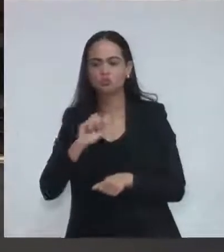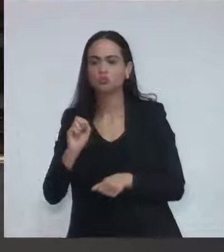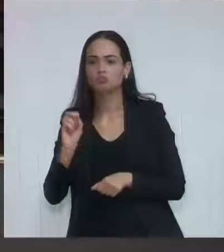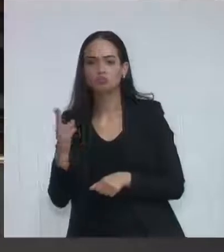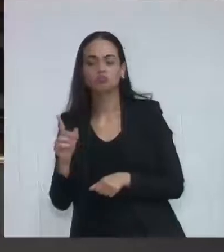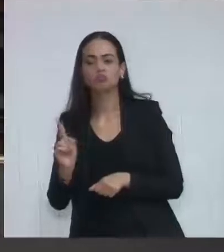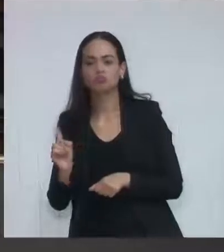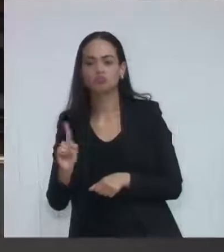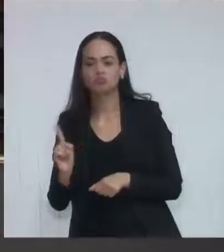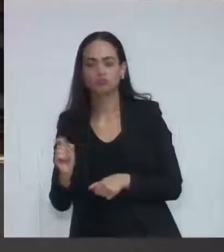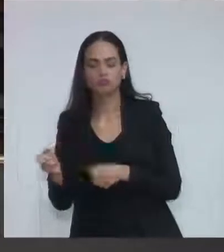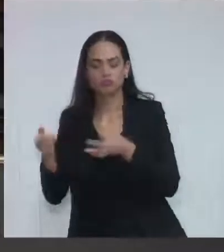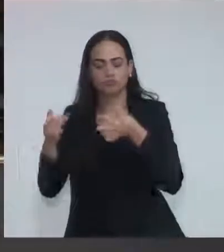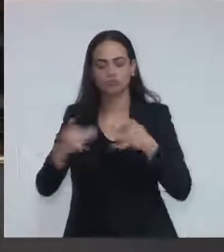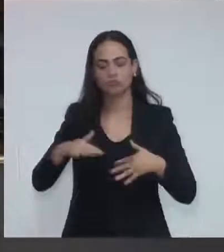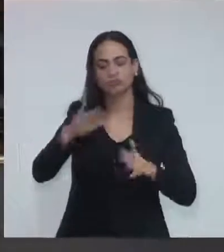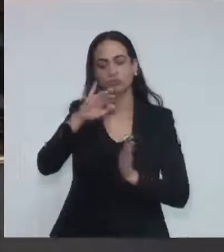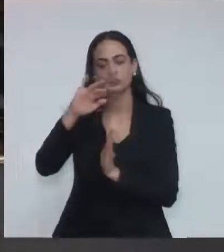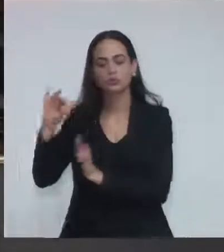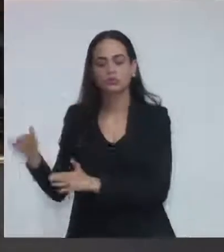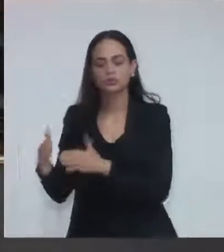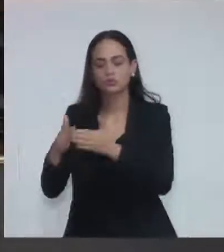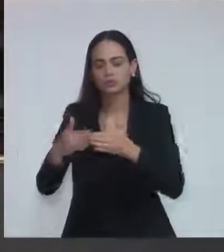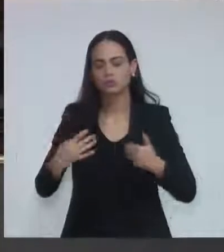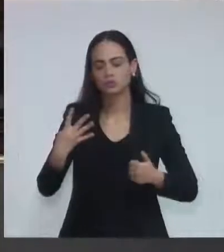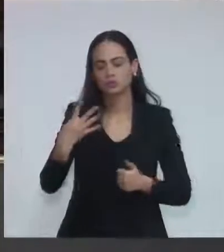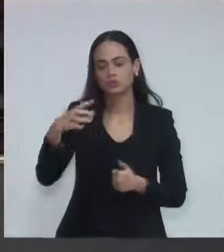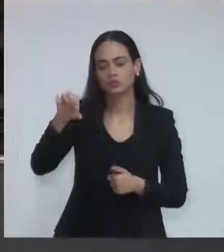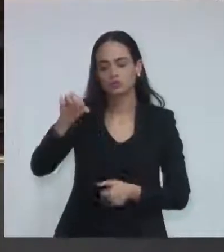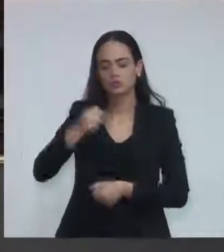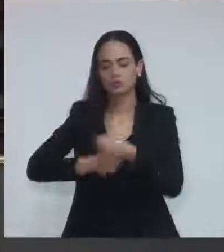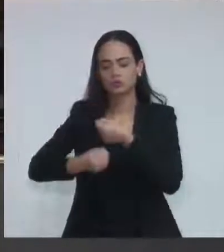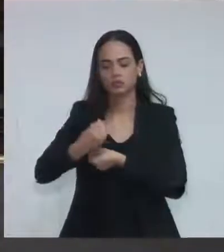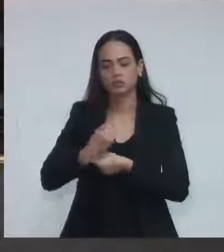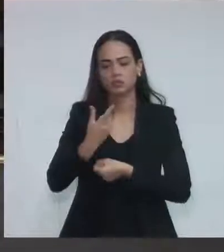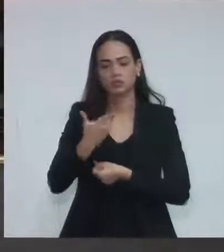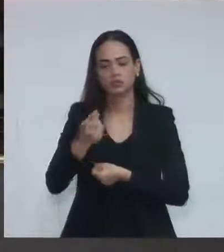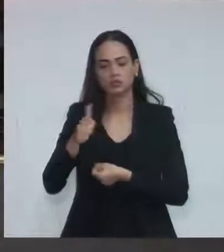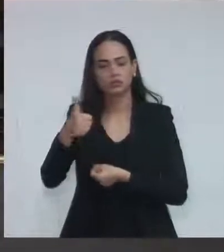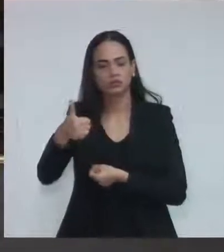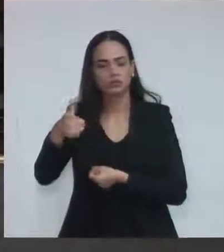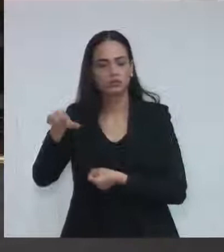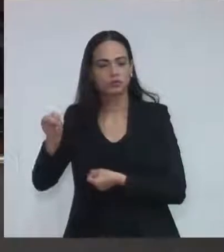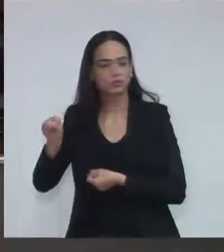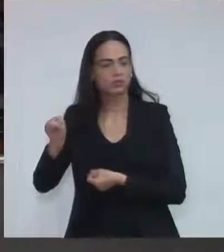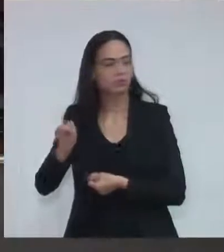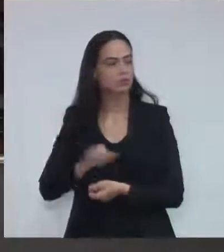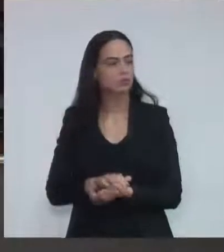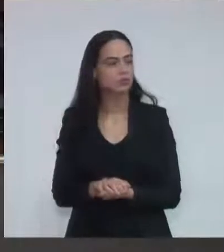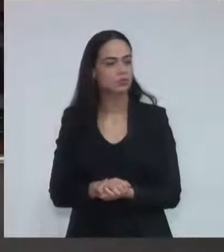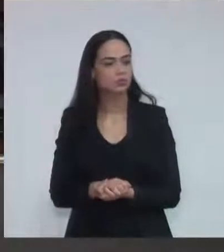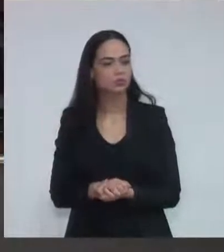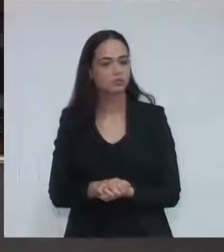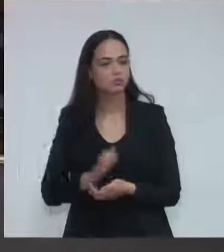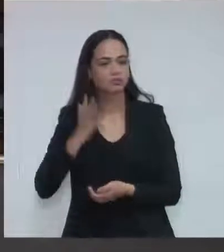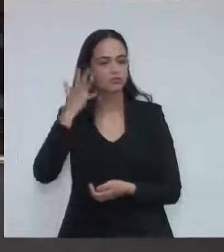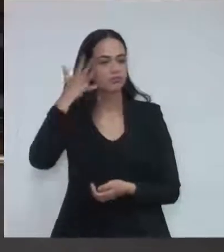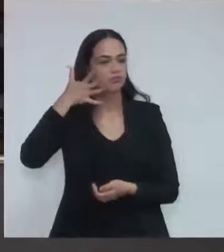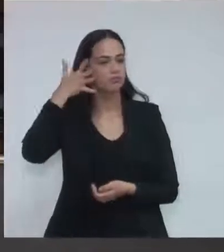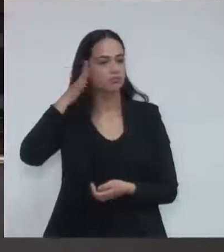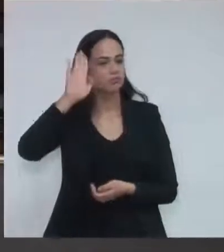Está em votação o requerimento número 49 de 2018. Se alguma das lideranças quiser encaminhá-lo. Eu solicito a palavra